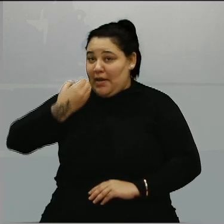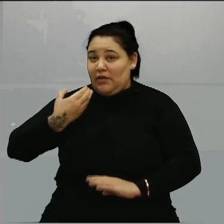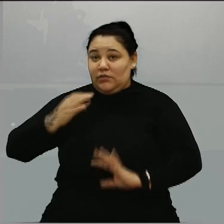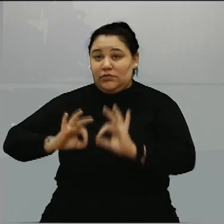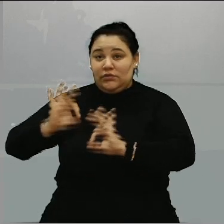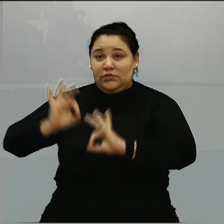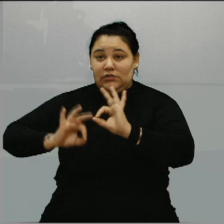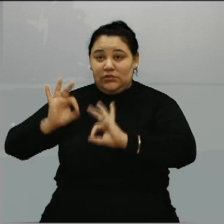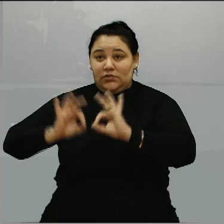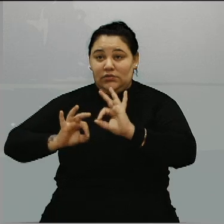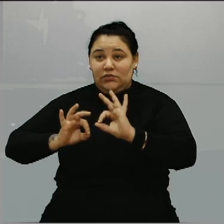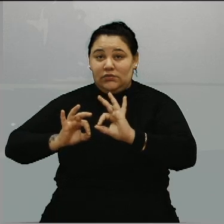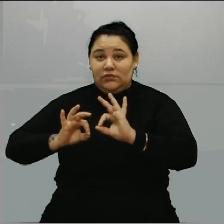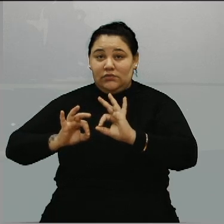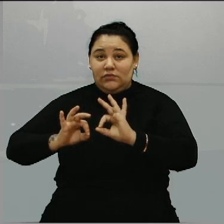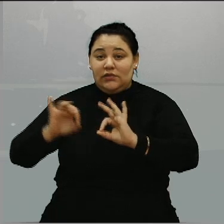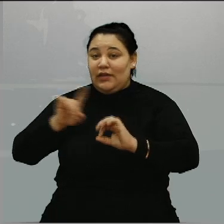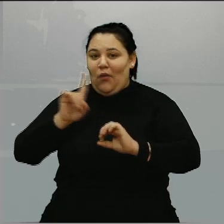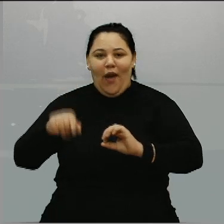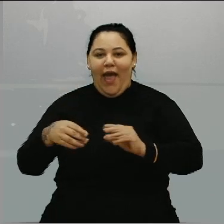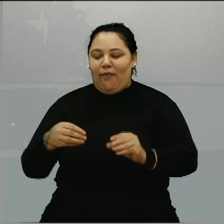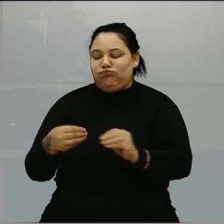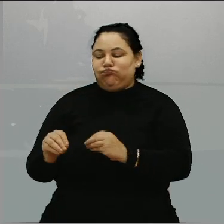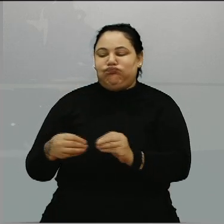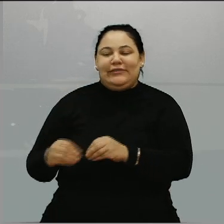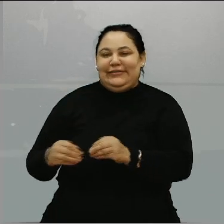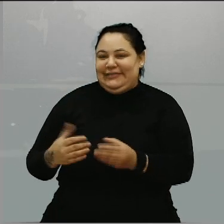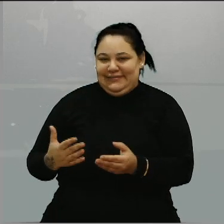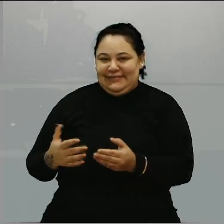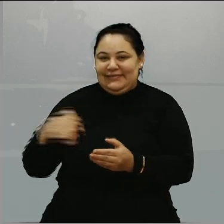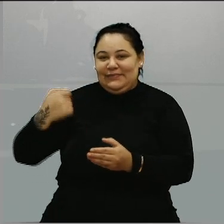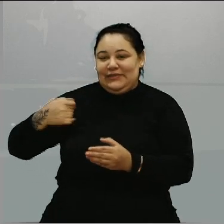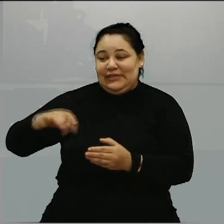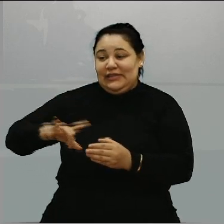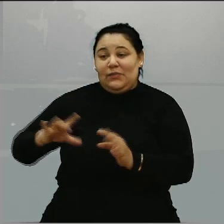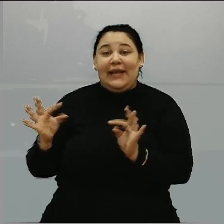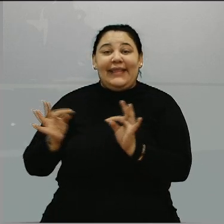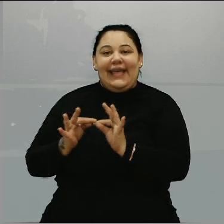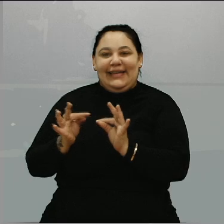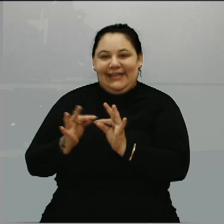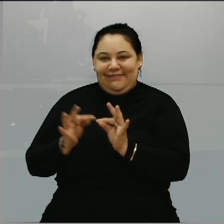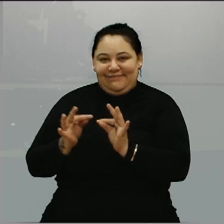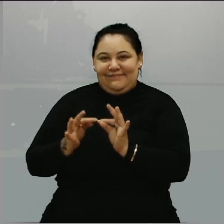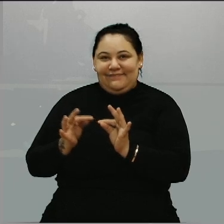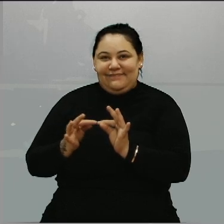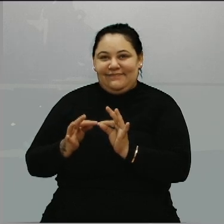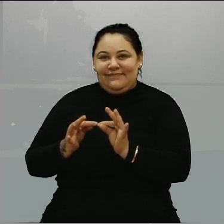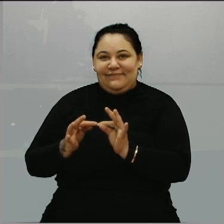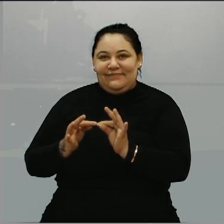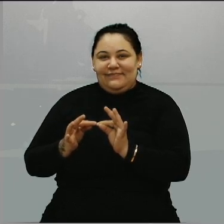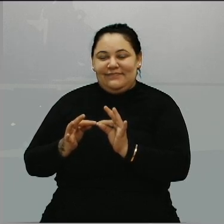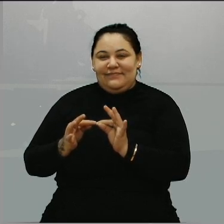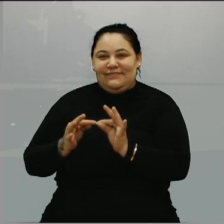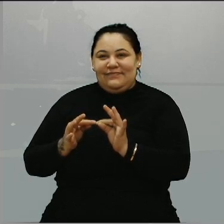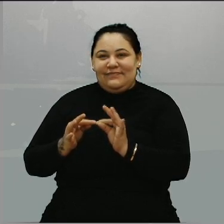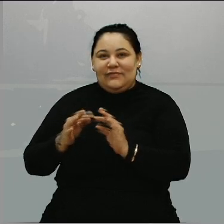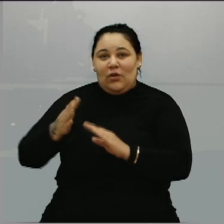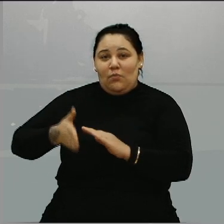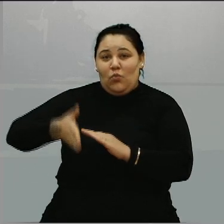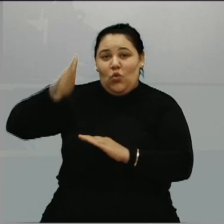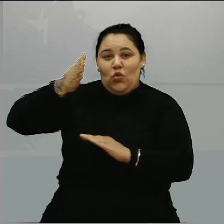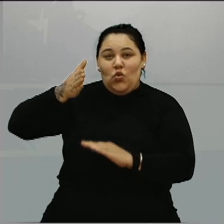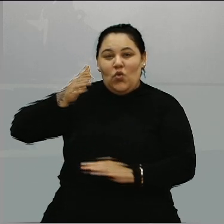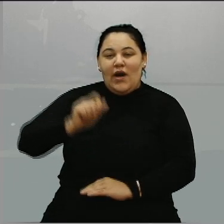não é flexível, né, ele tem que ter uma técnica, né, que é chamado também de o muro de gabião, né, que